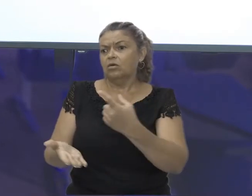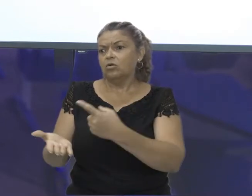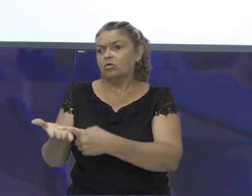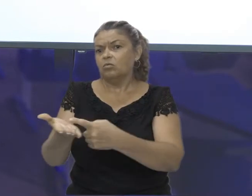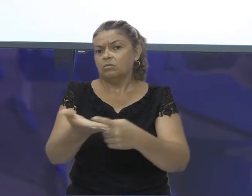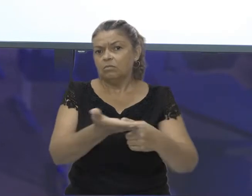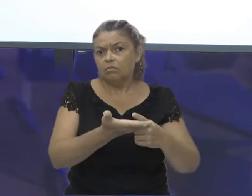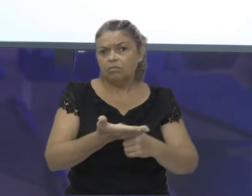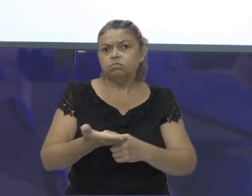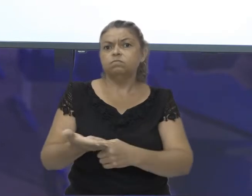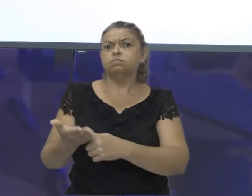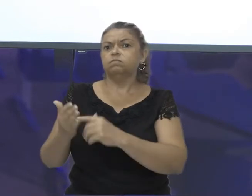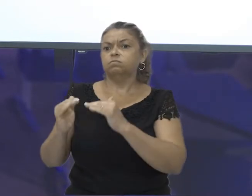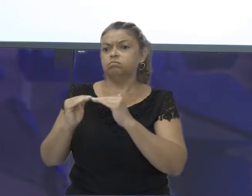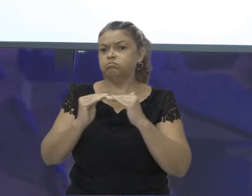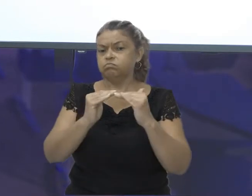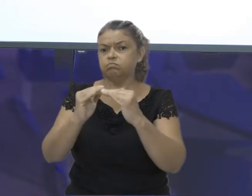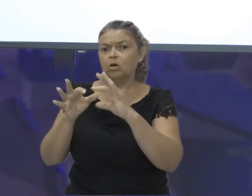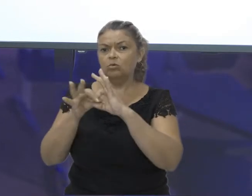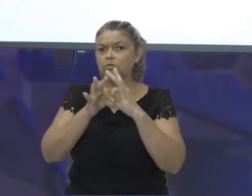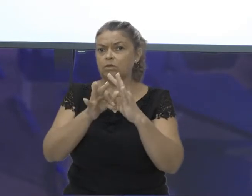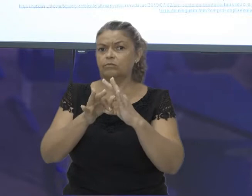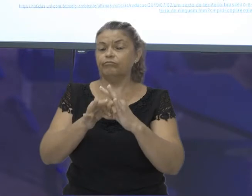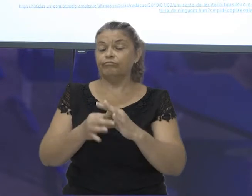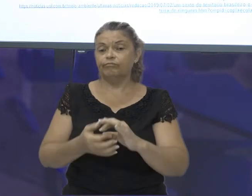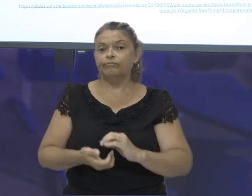aparecer. Certo, queridos?